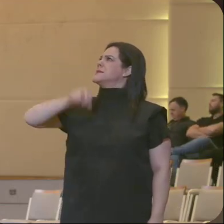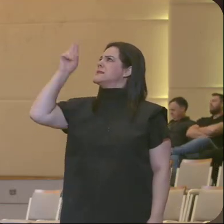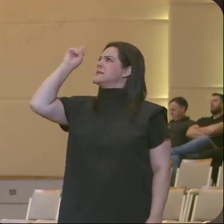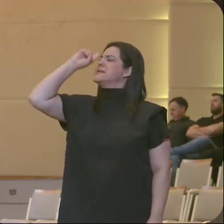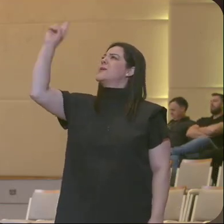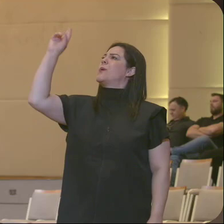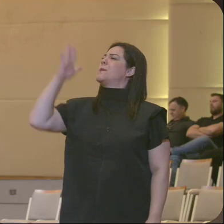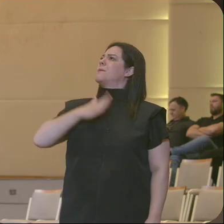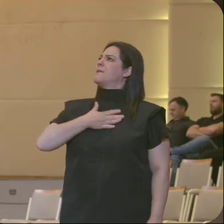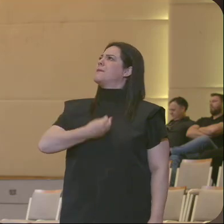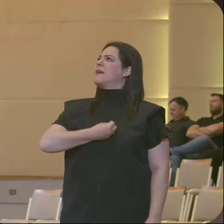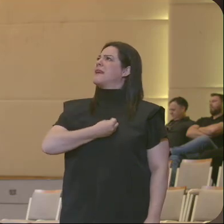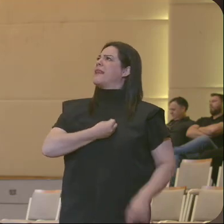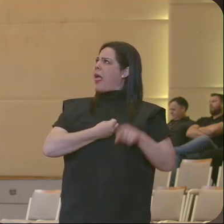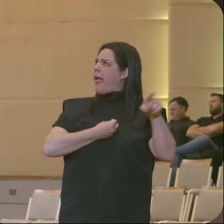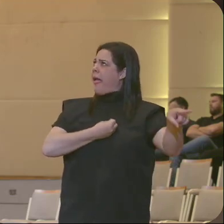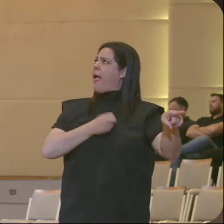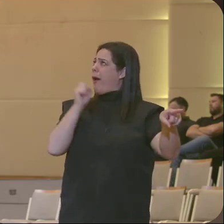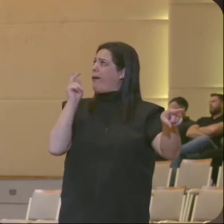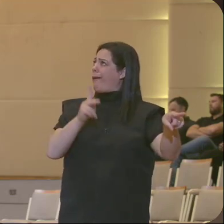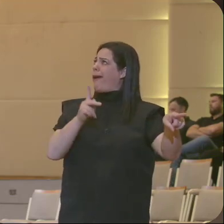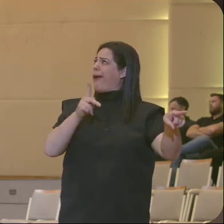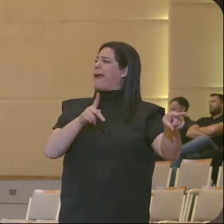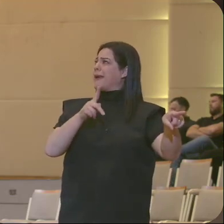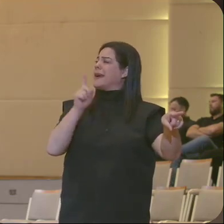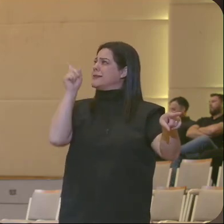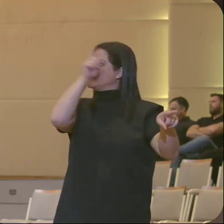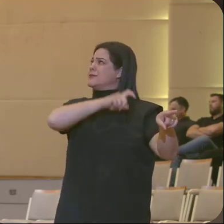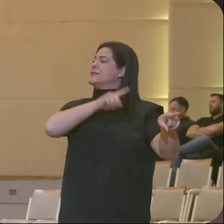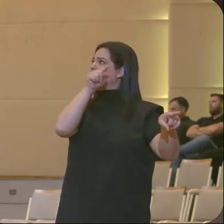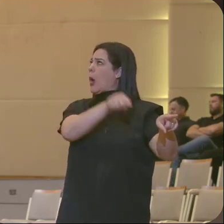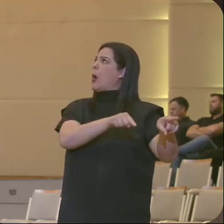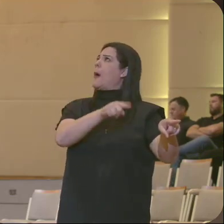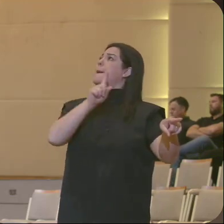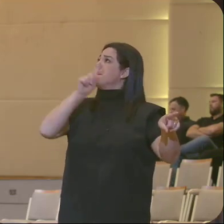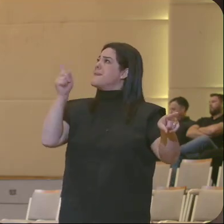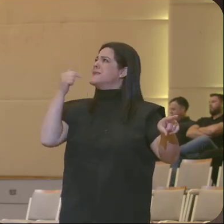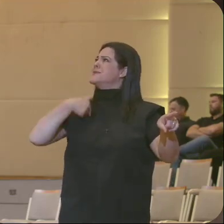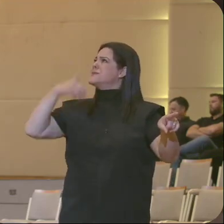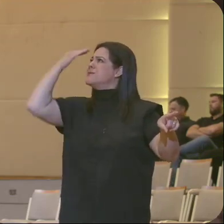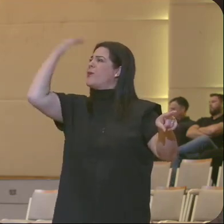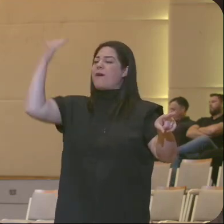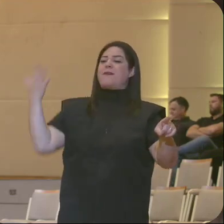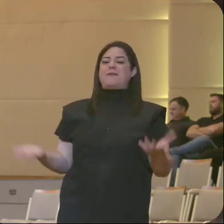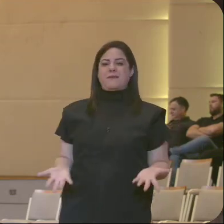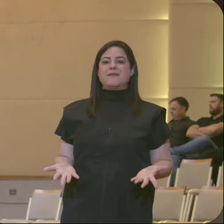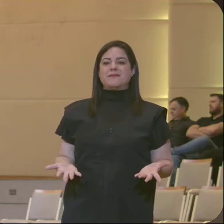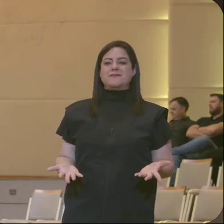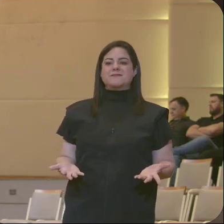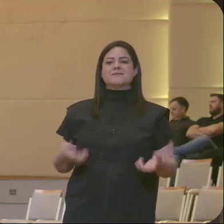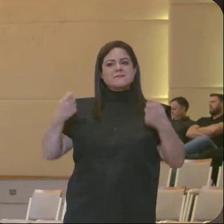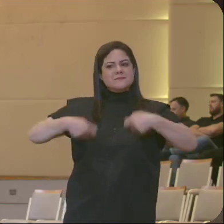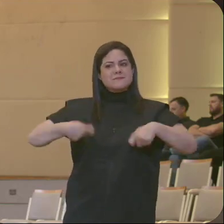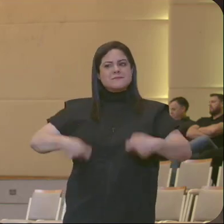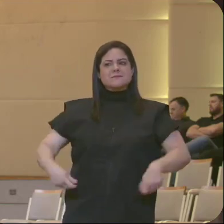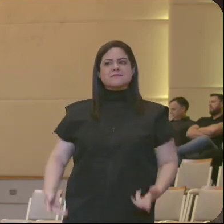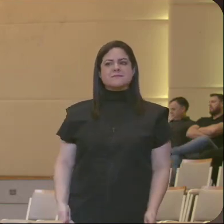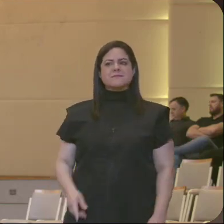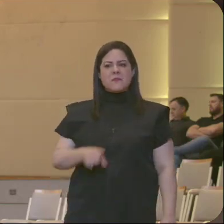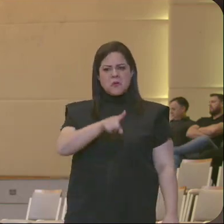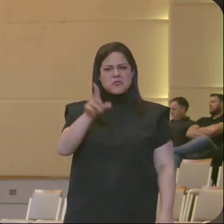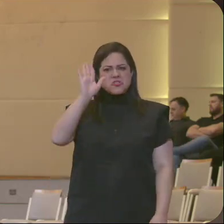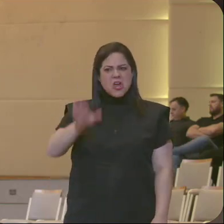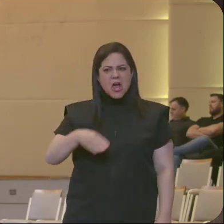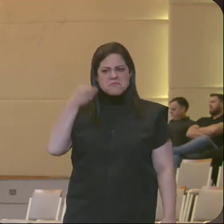Senhor. E ele diz que isso é uma causa. Você já viveu isso